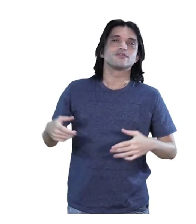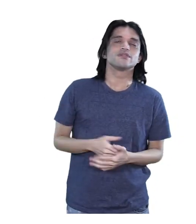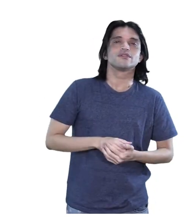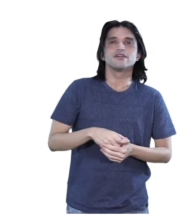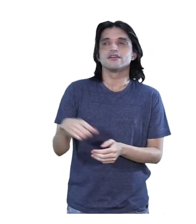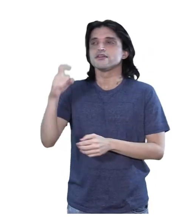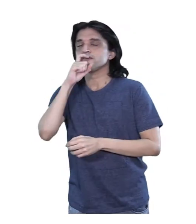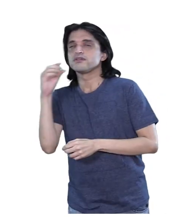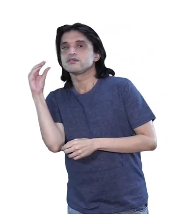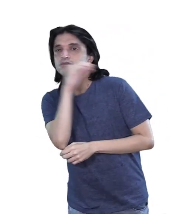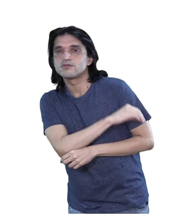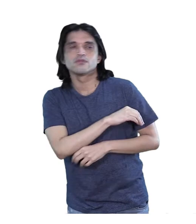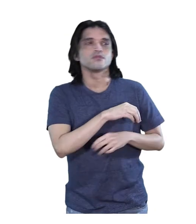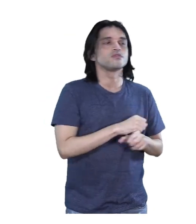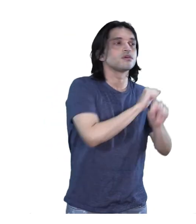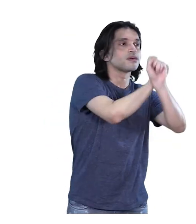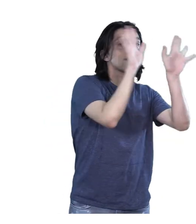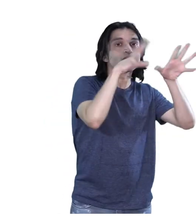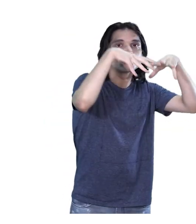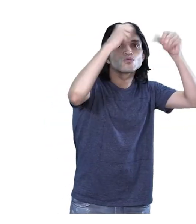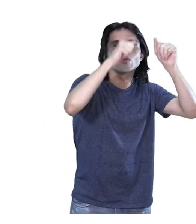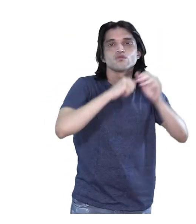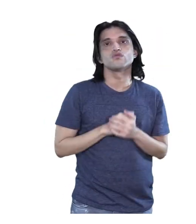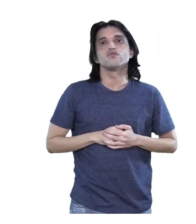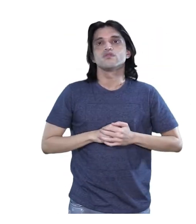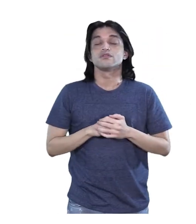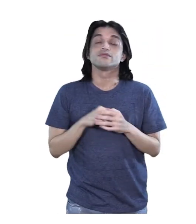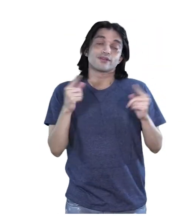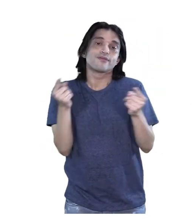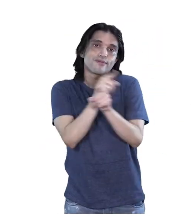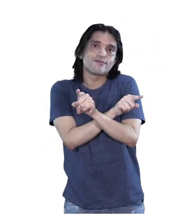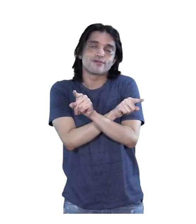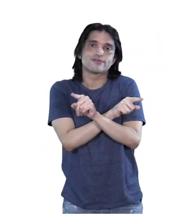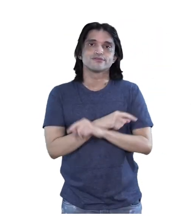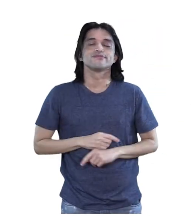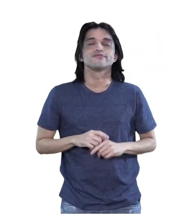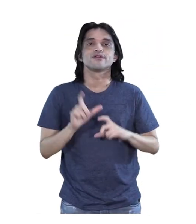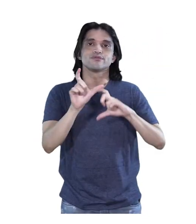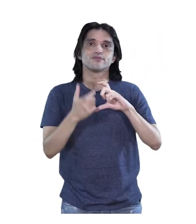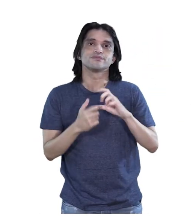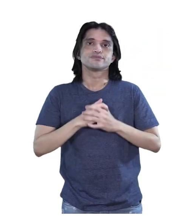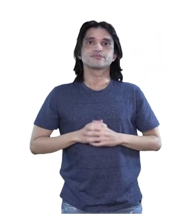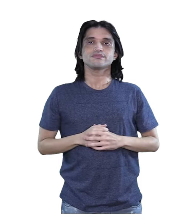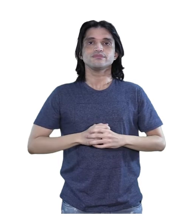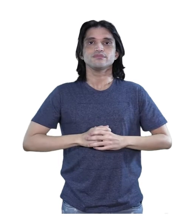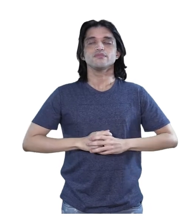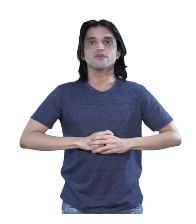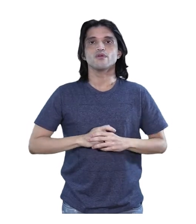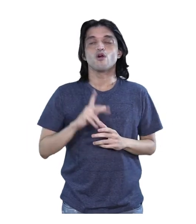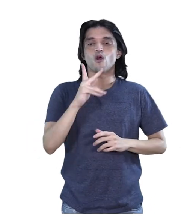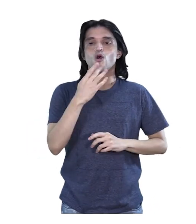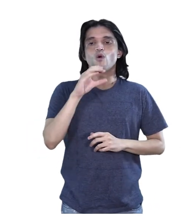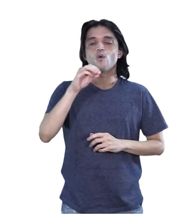São amplamente utilizados quando queremos falar de opostos. Palavras homônimas